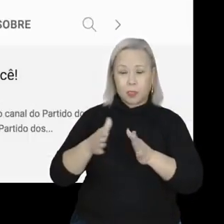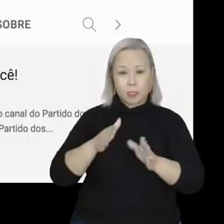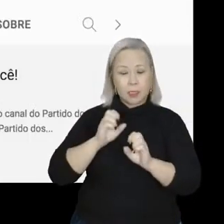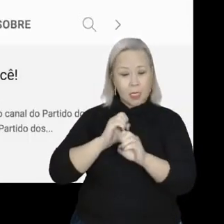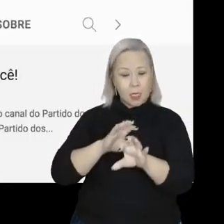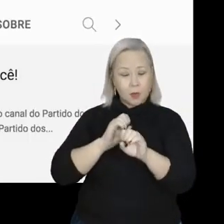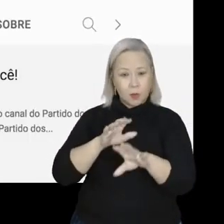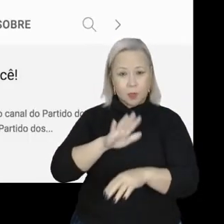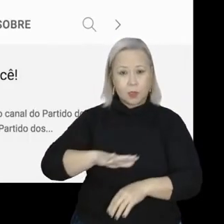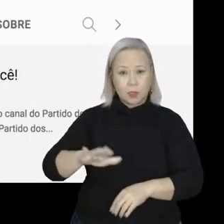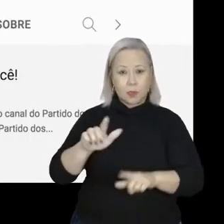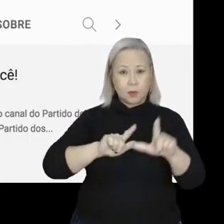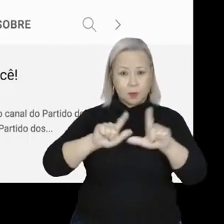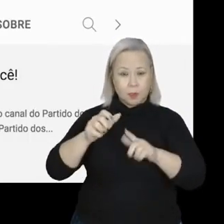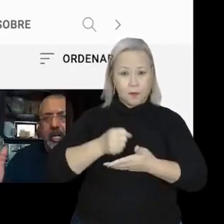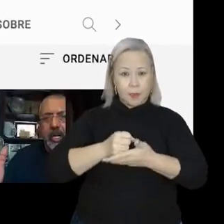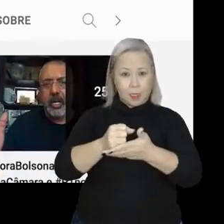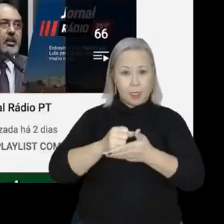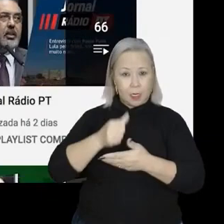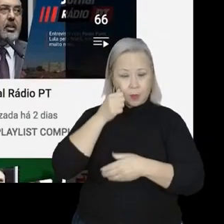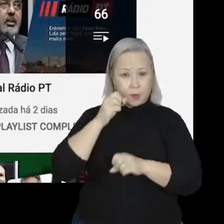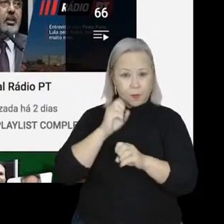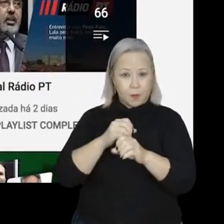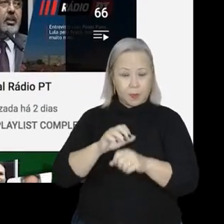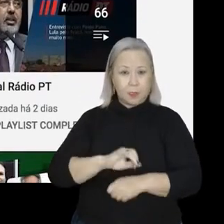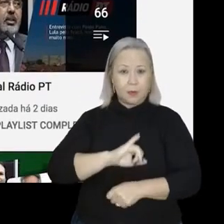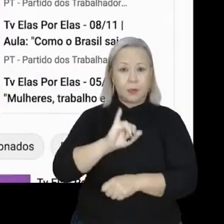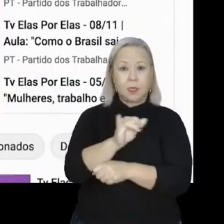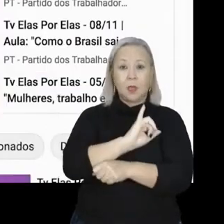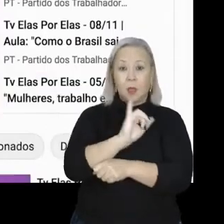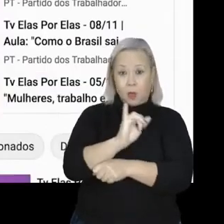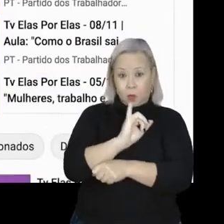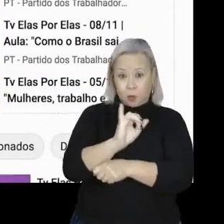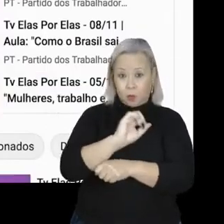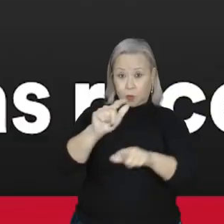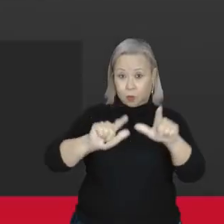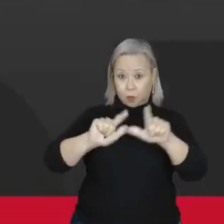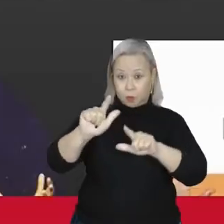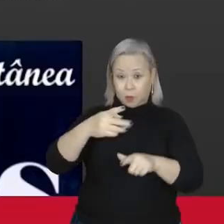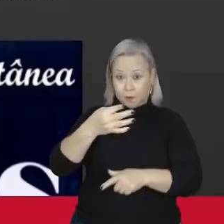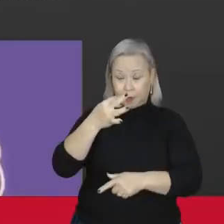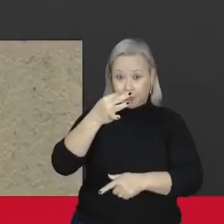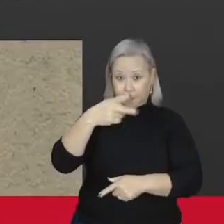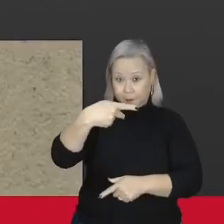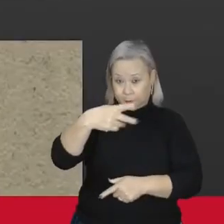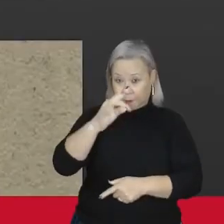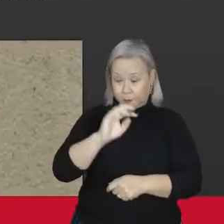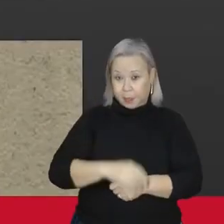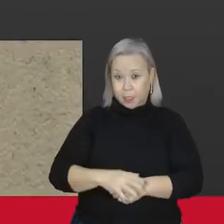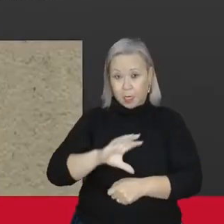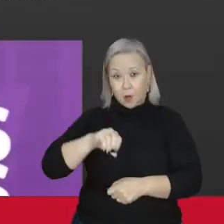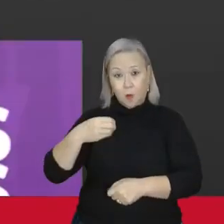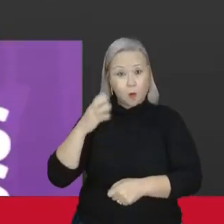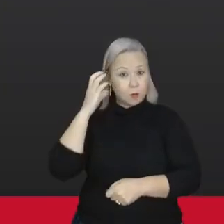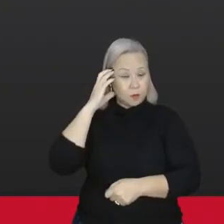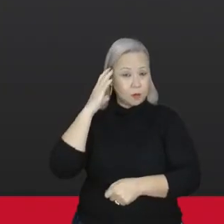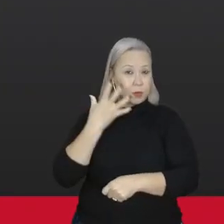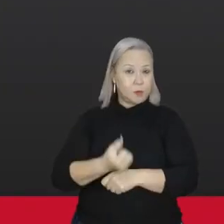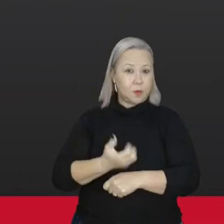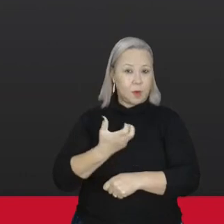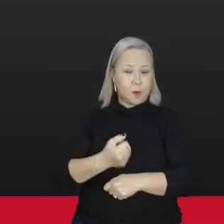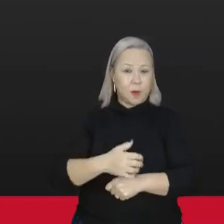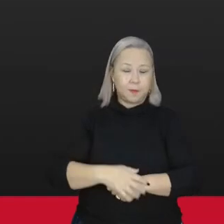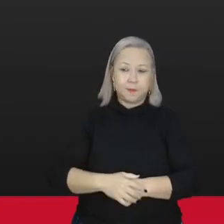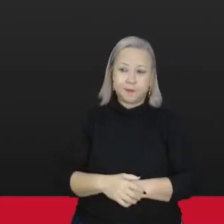playlist TV Elas por Elas Formação no canal da TV PT no YouTube ou em formato de podcast no Spotify.